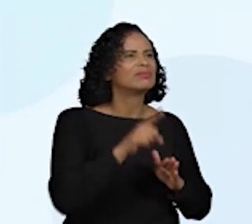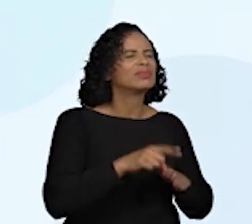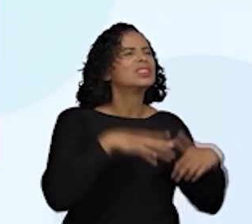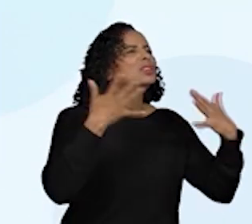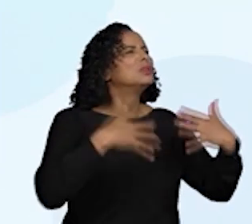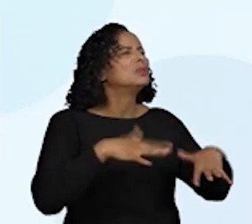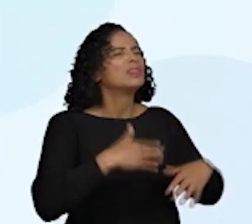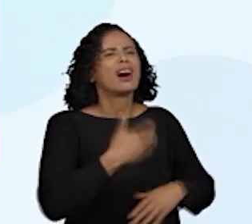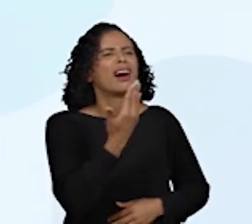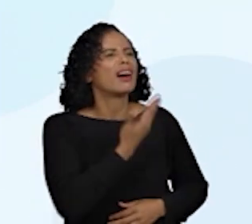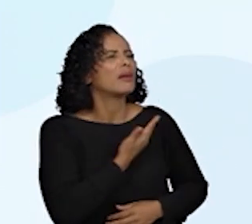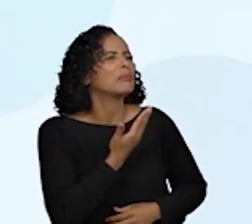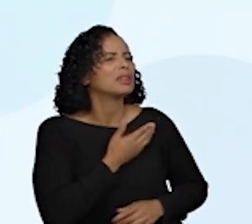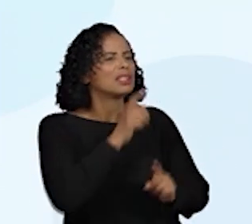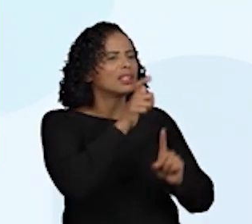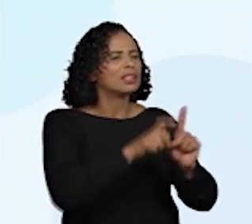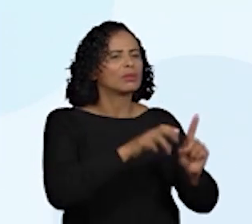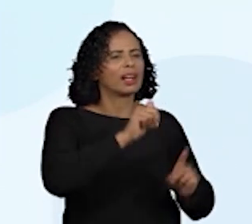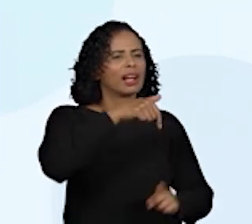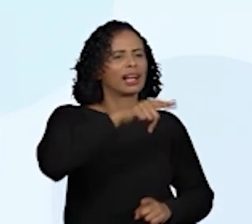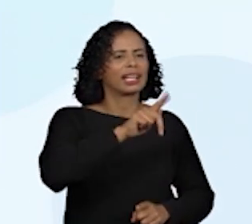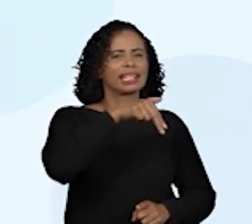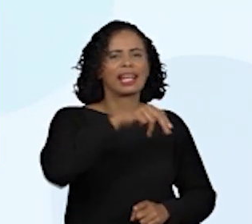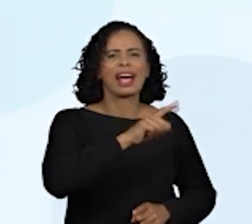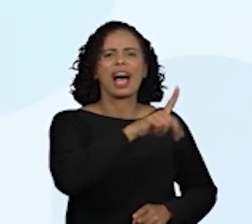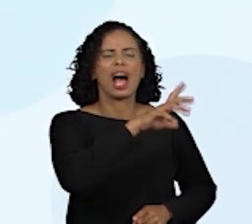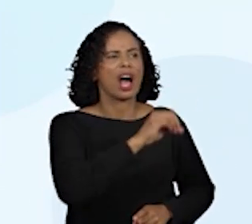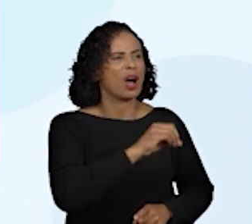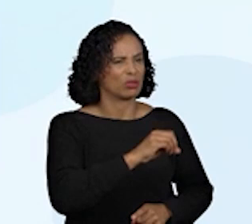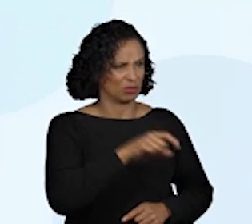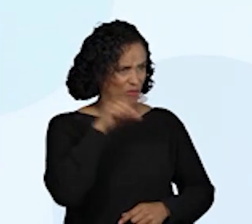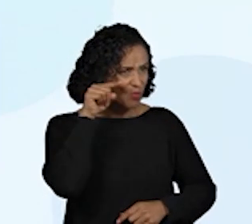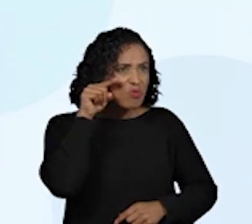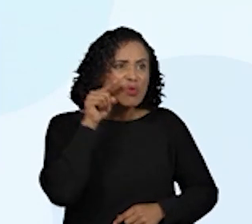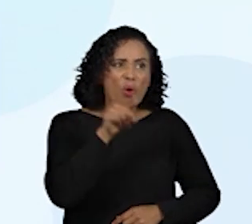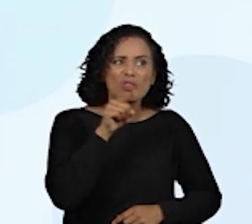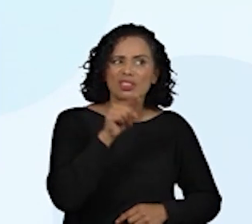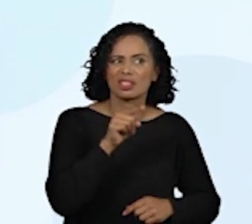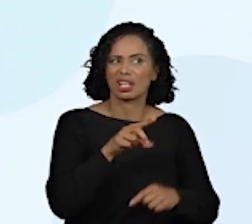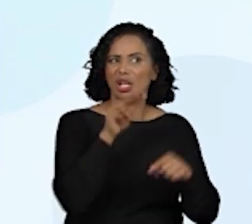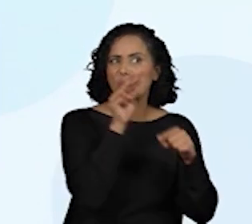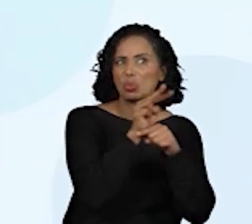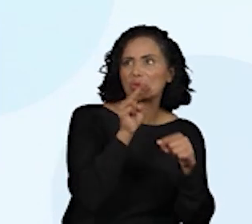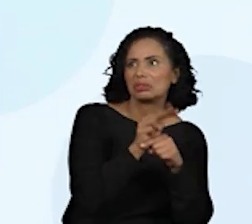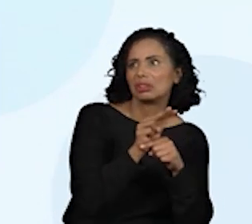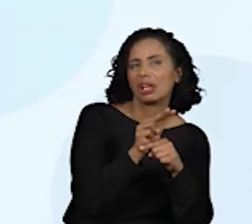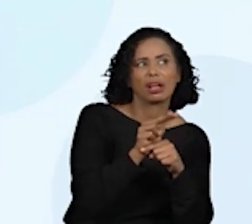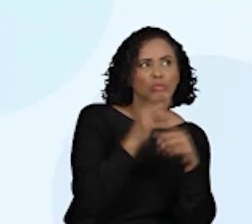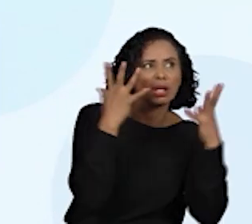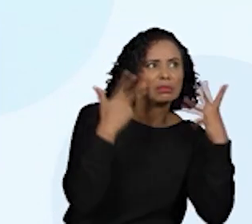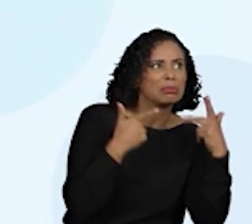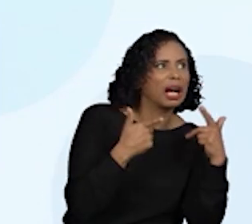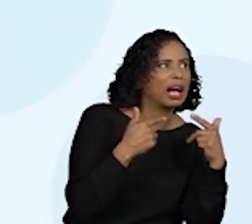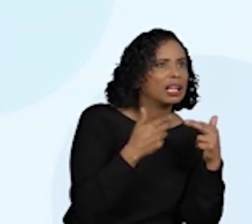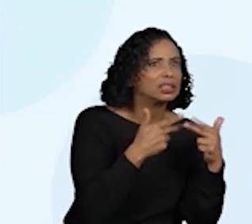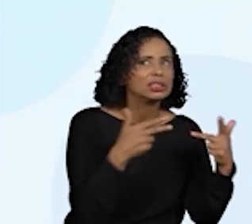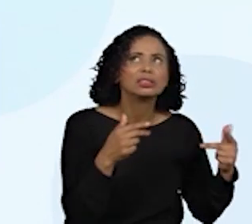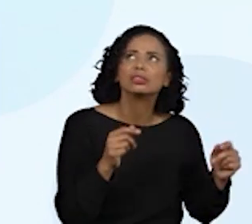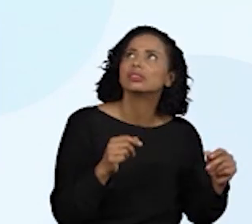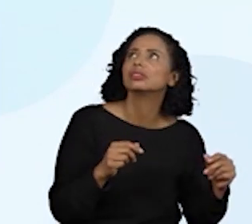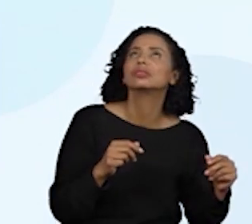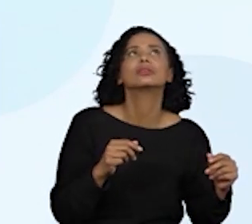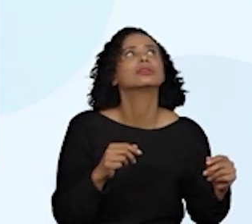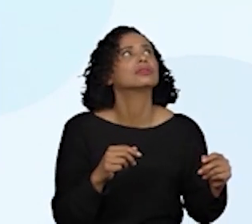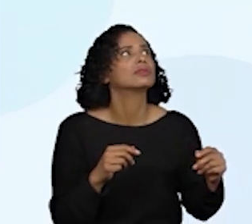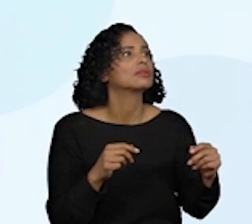Aguinaldo, meu velho companheiro, é você quem está cuidando dos animais? E mais